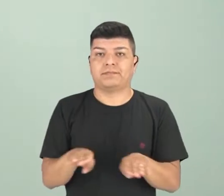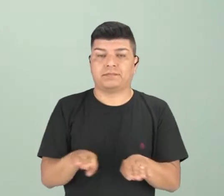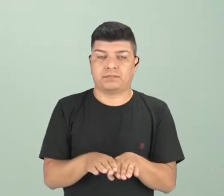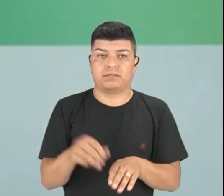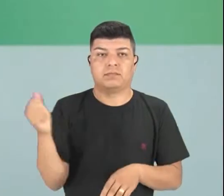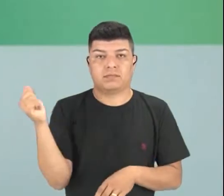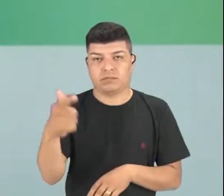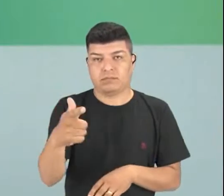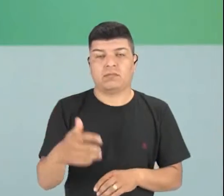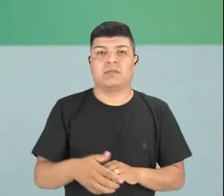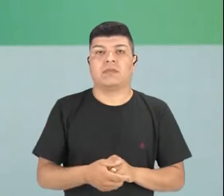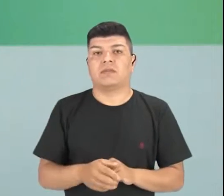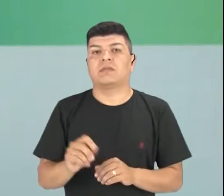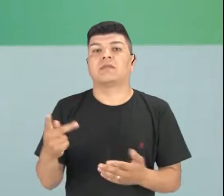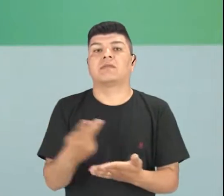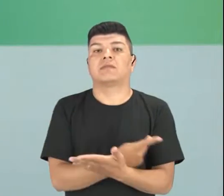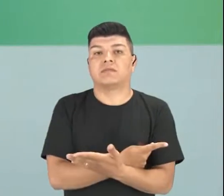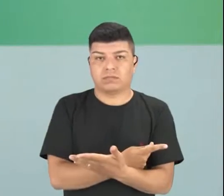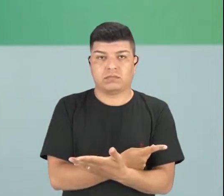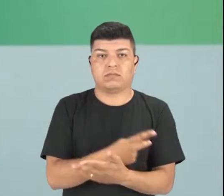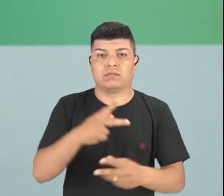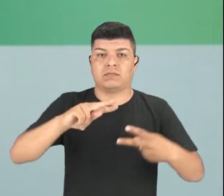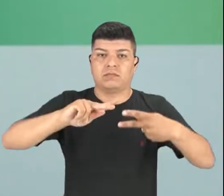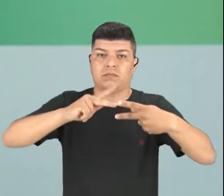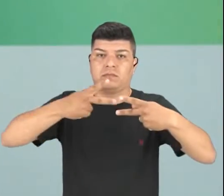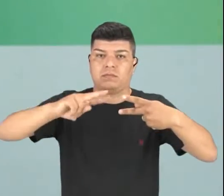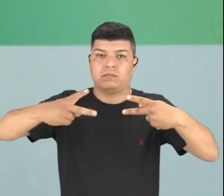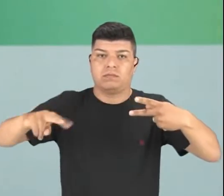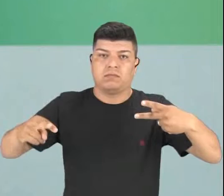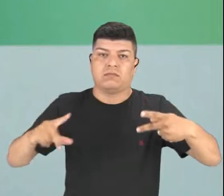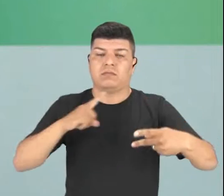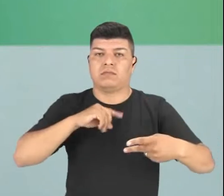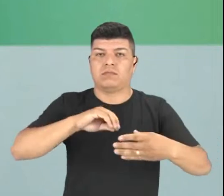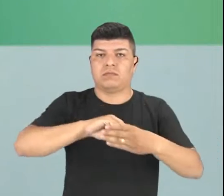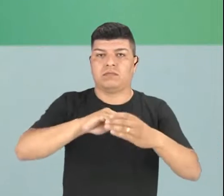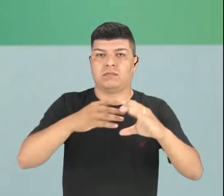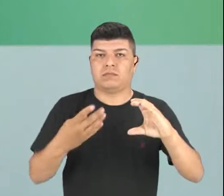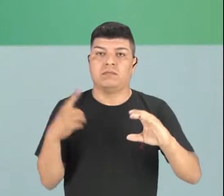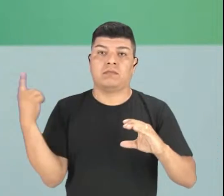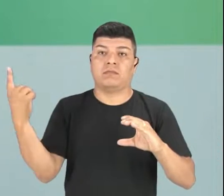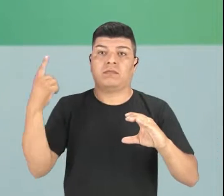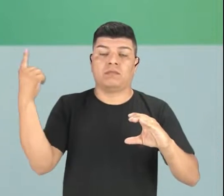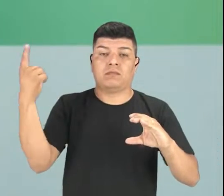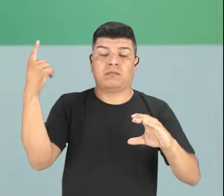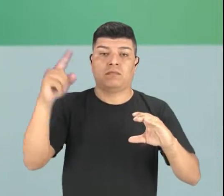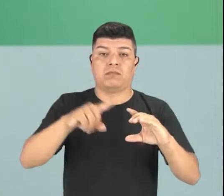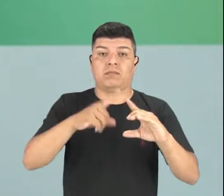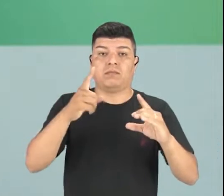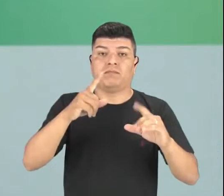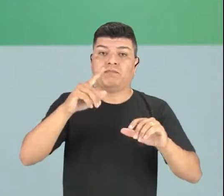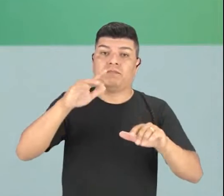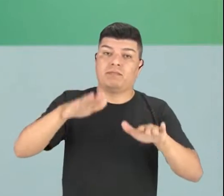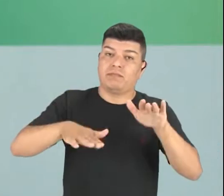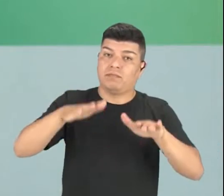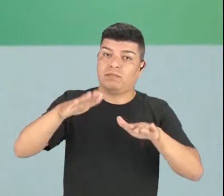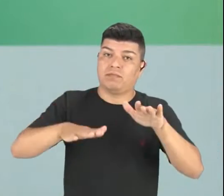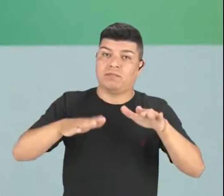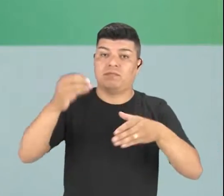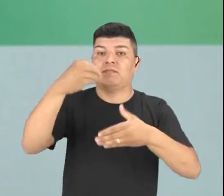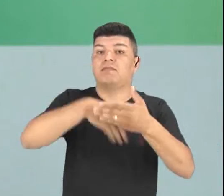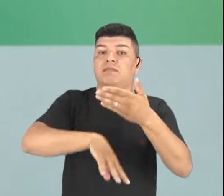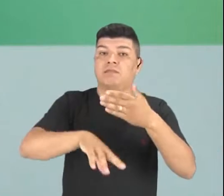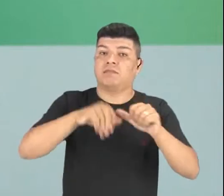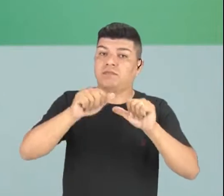alto que você ou mais baixo. O que é isso? É o acontecimento da pleiotropia, ou seja, eu tenho a característica